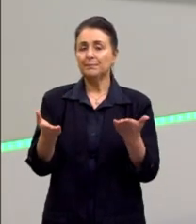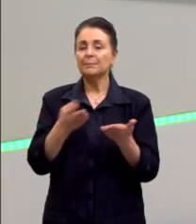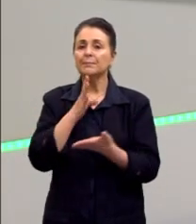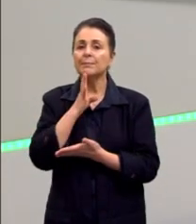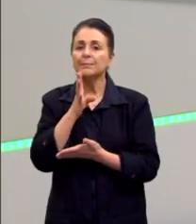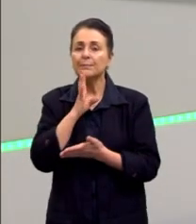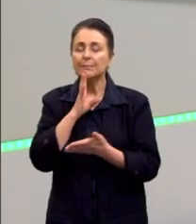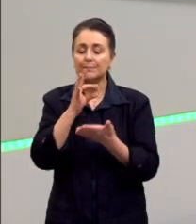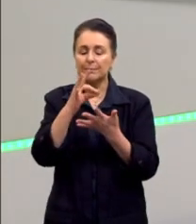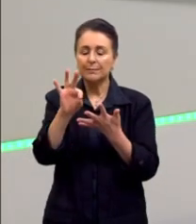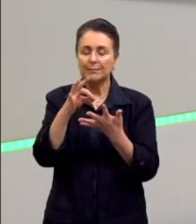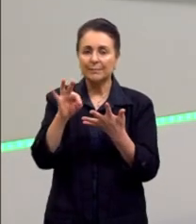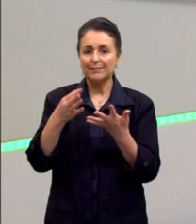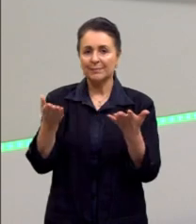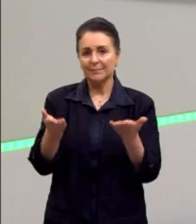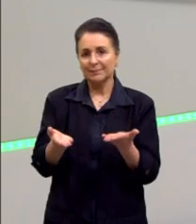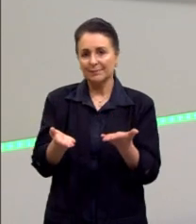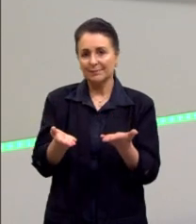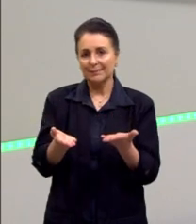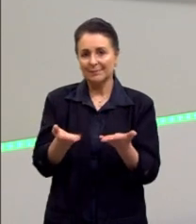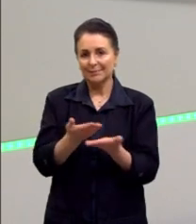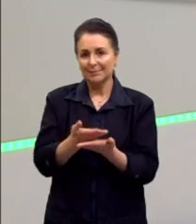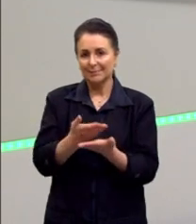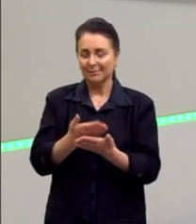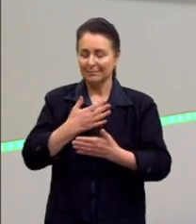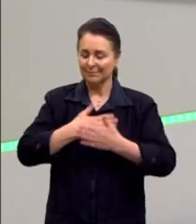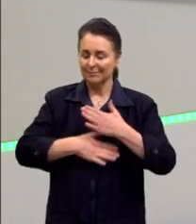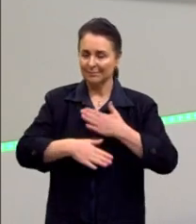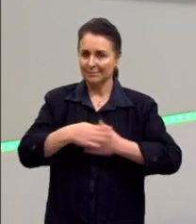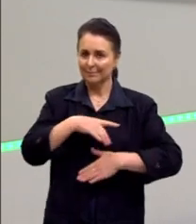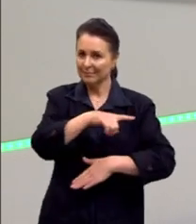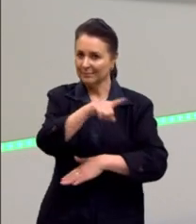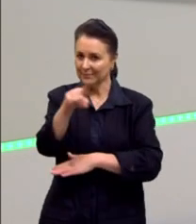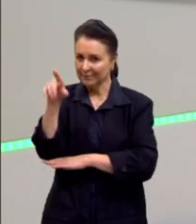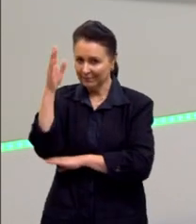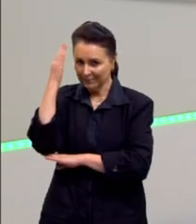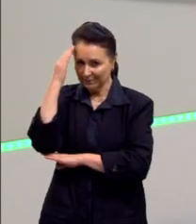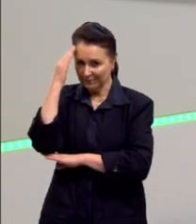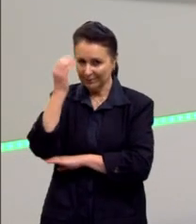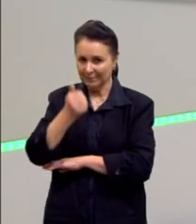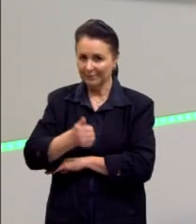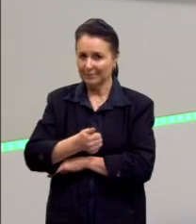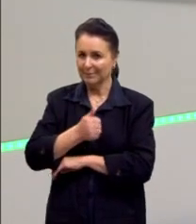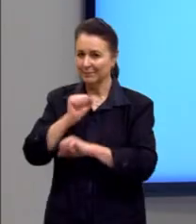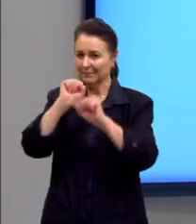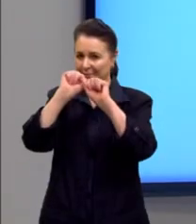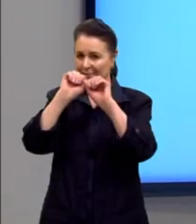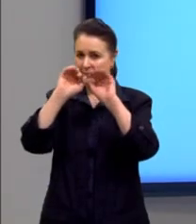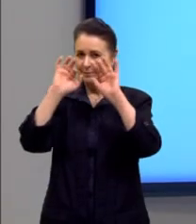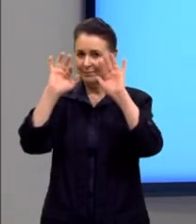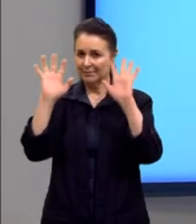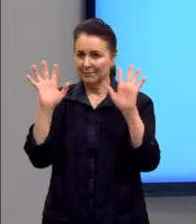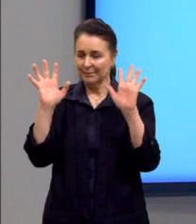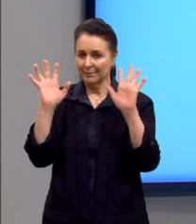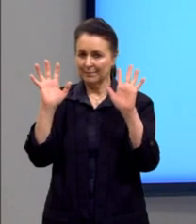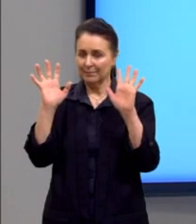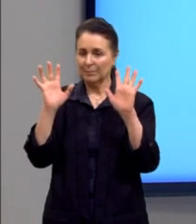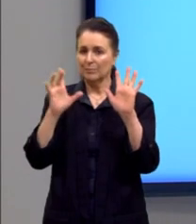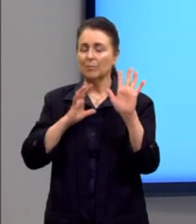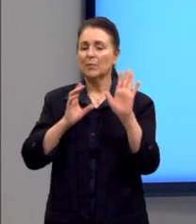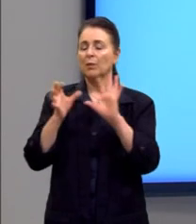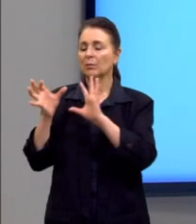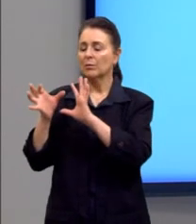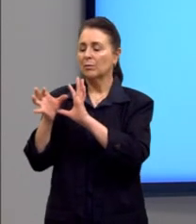detalhadamente na aula de hoje com calma para vocês entenderem bem e aqui a gente vai dar um pouquinho do